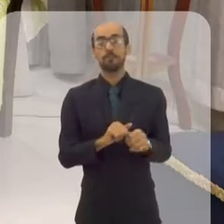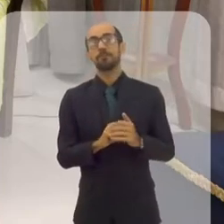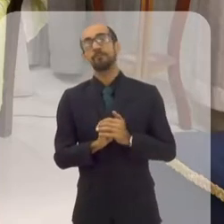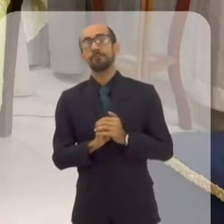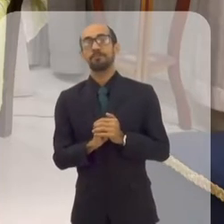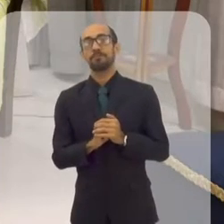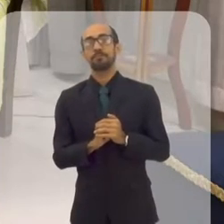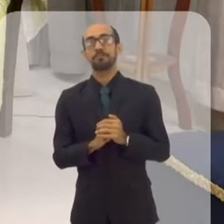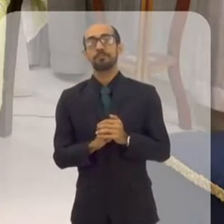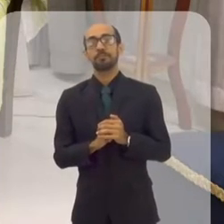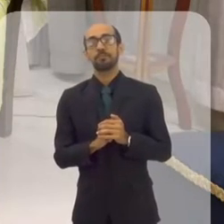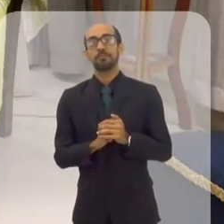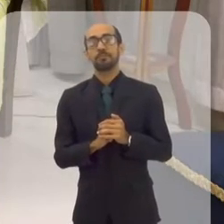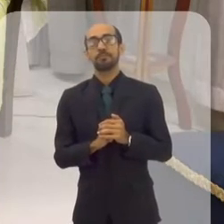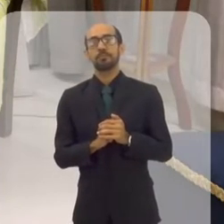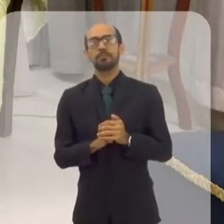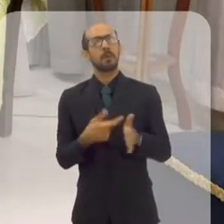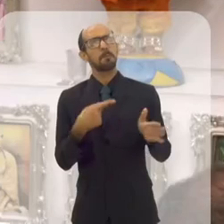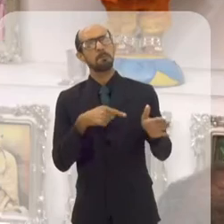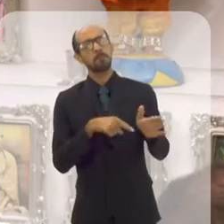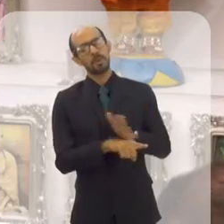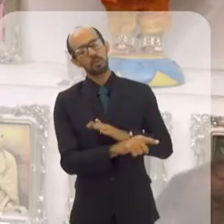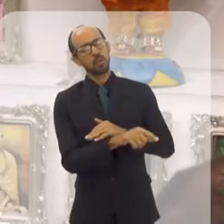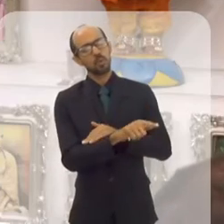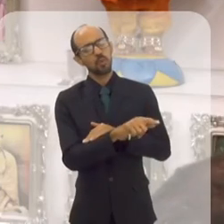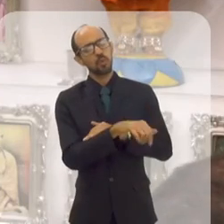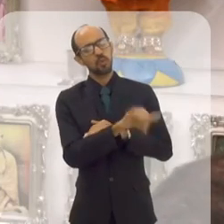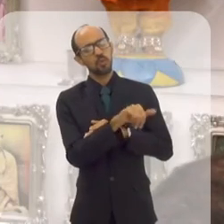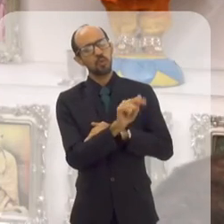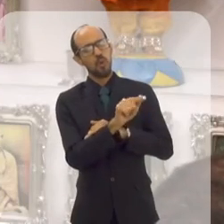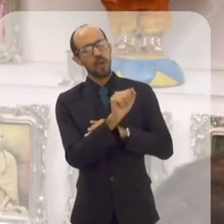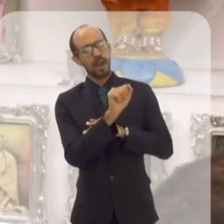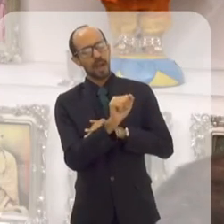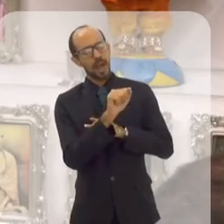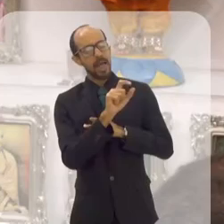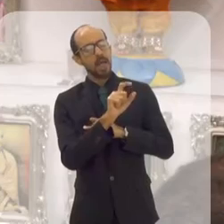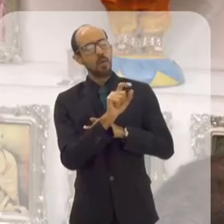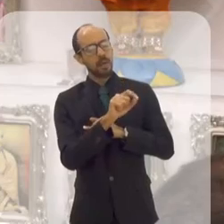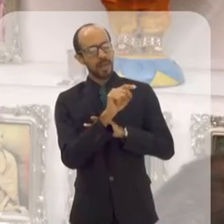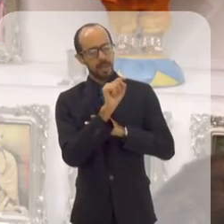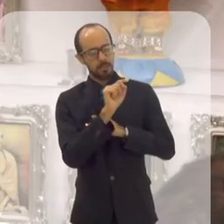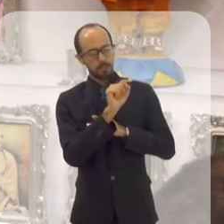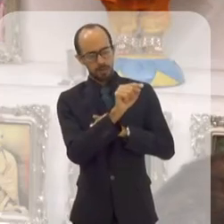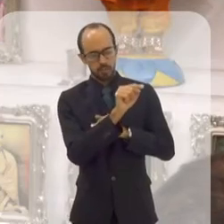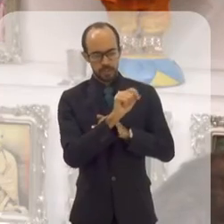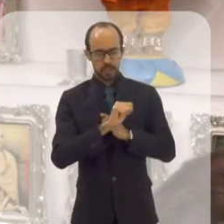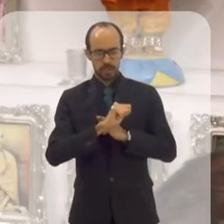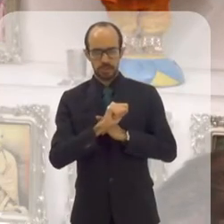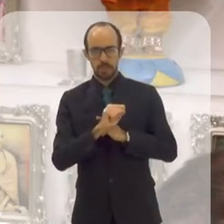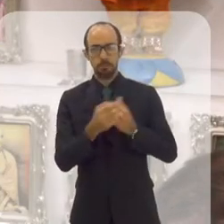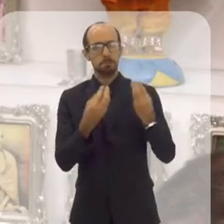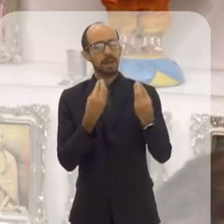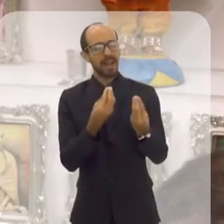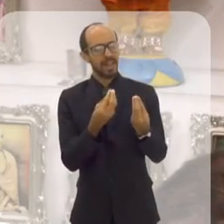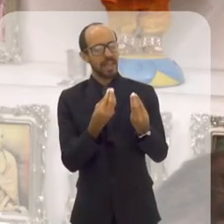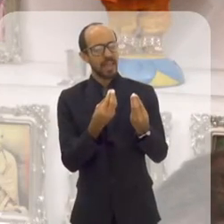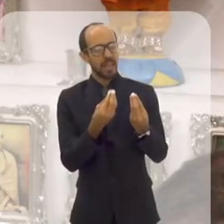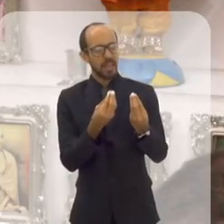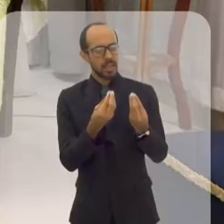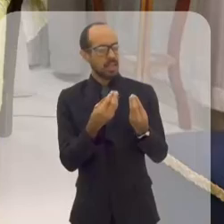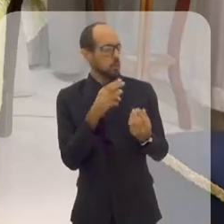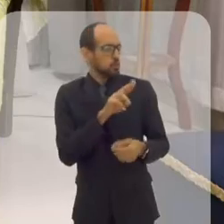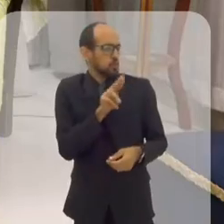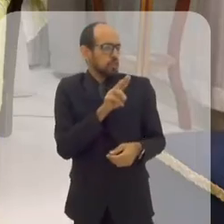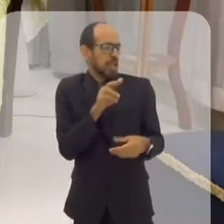vamos conversar para ir e o que é o Yoga para vocês para que ele serve dentro da